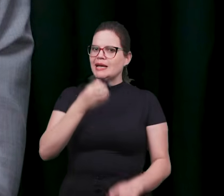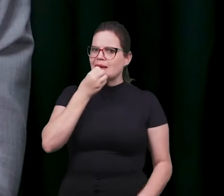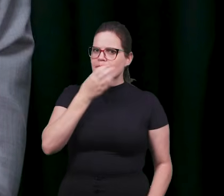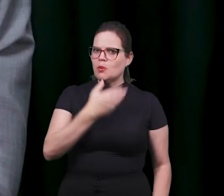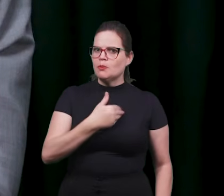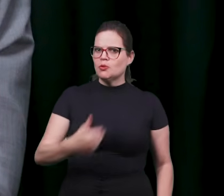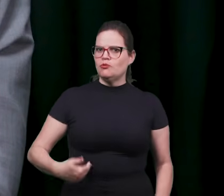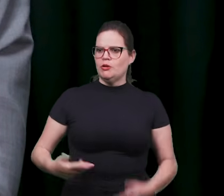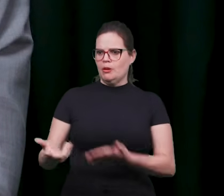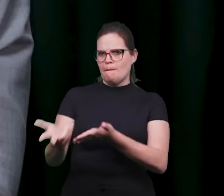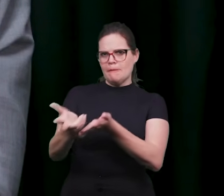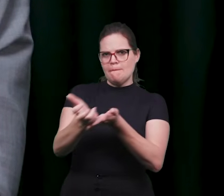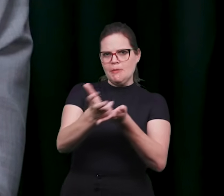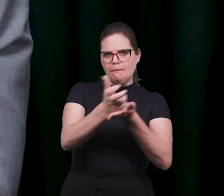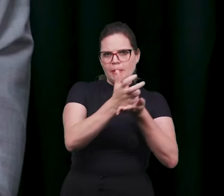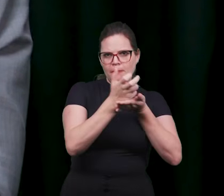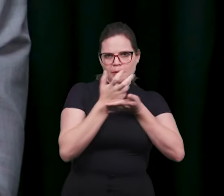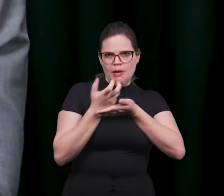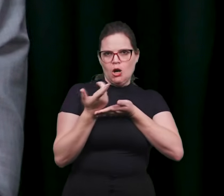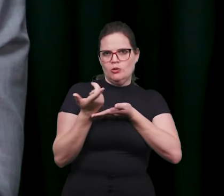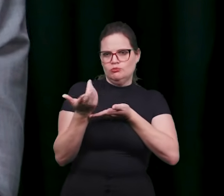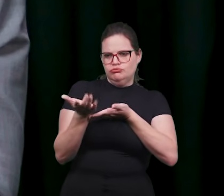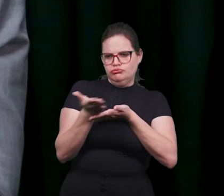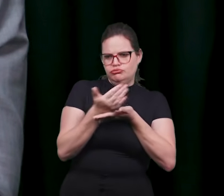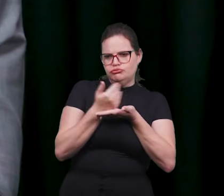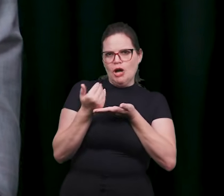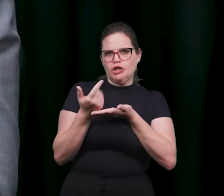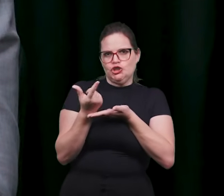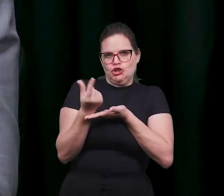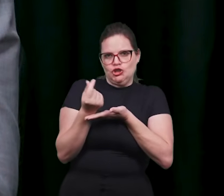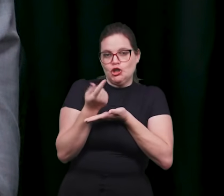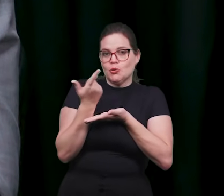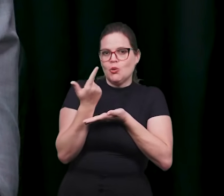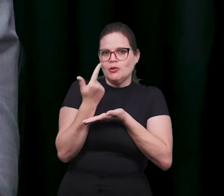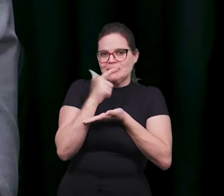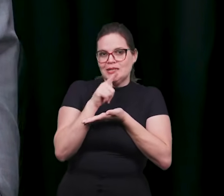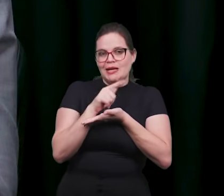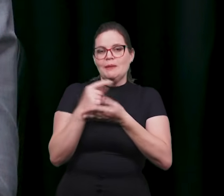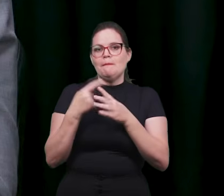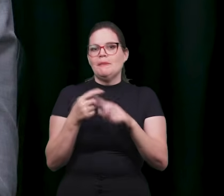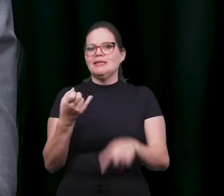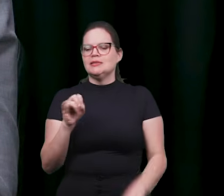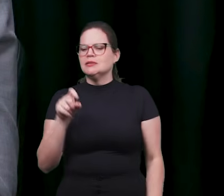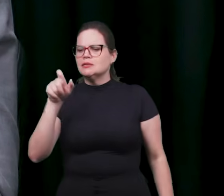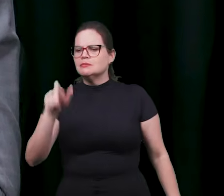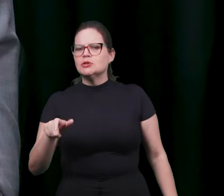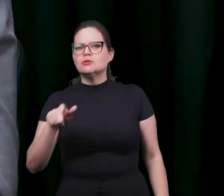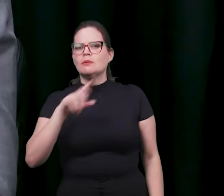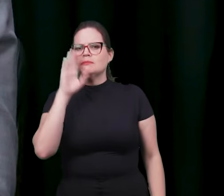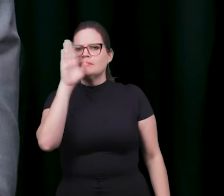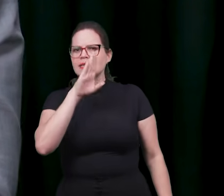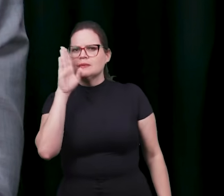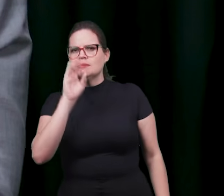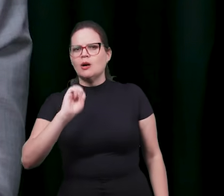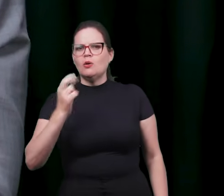mais arrecadação. E outra coisa, quando uma pessoa dessa, um empresário, um micro passa mal, ou se acidenta, ou se